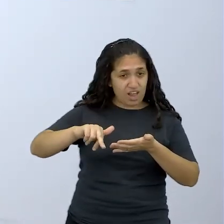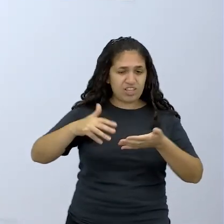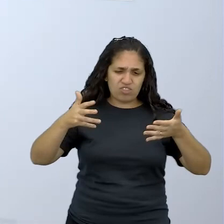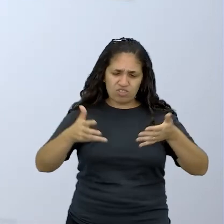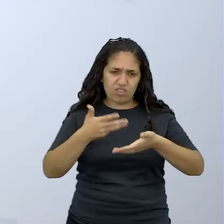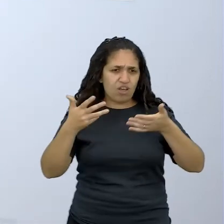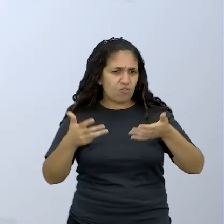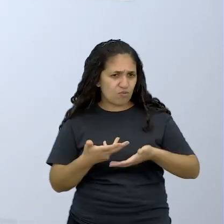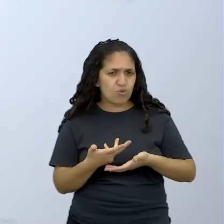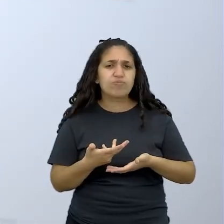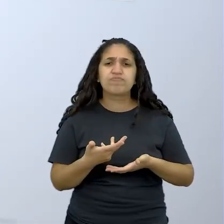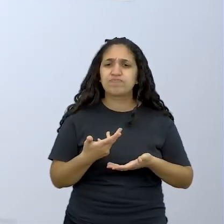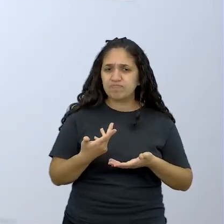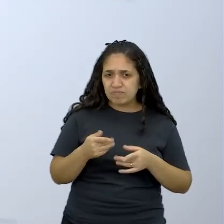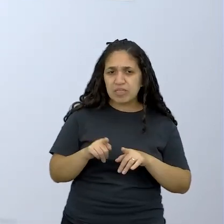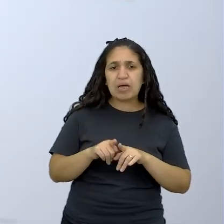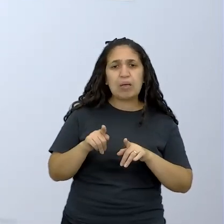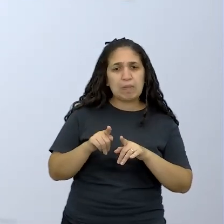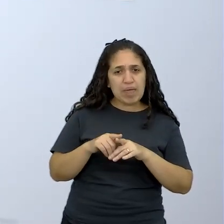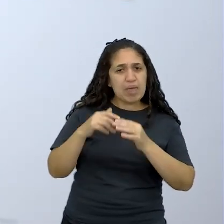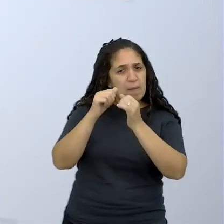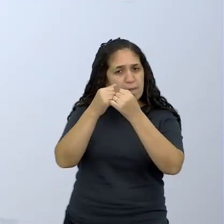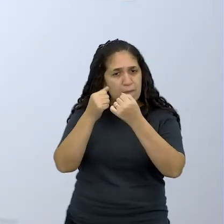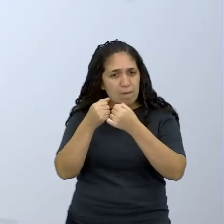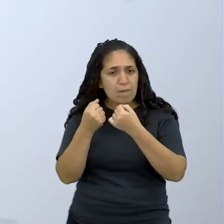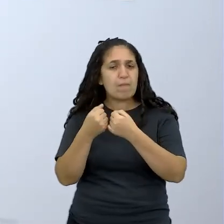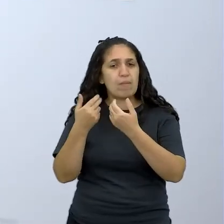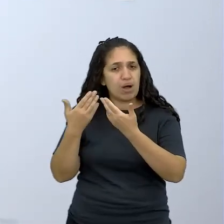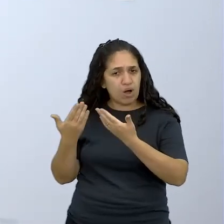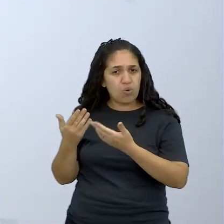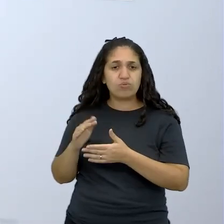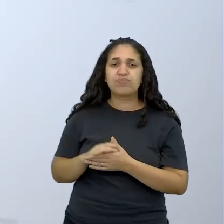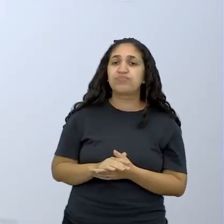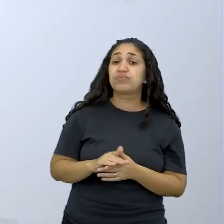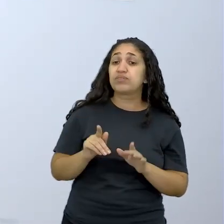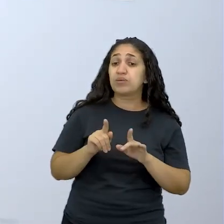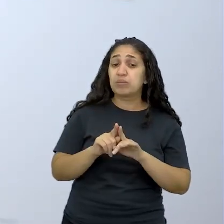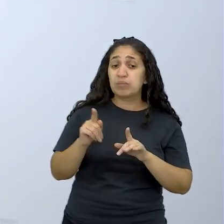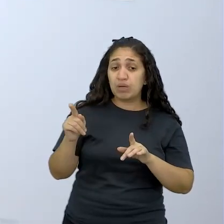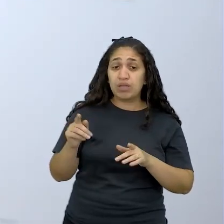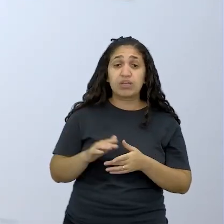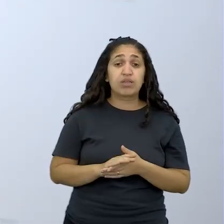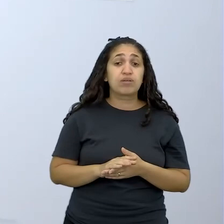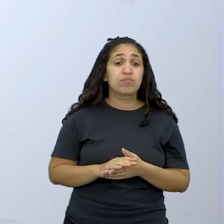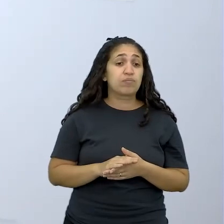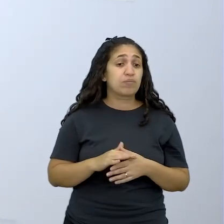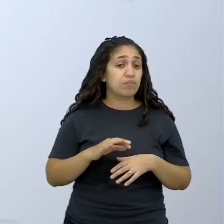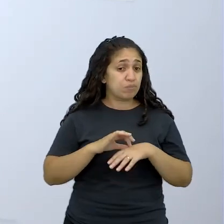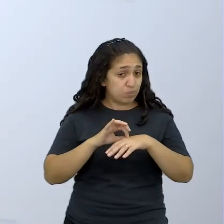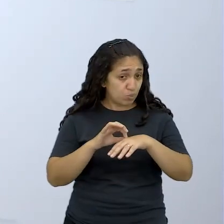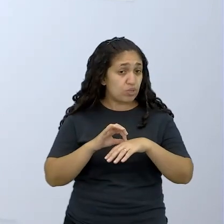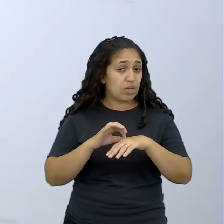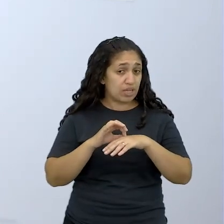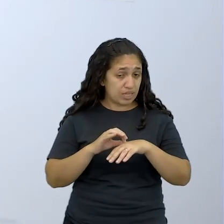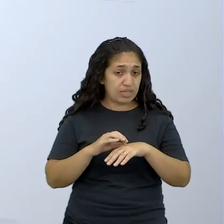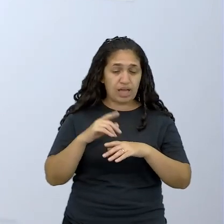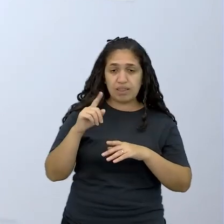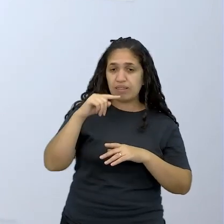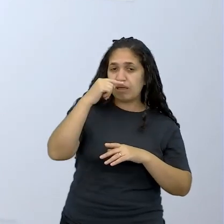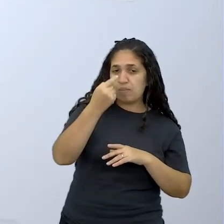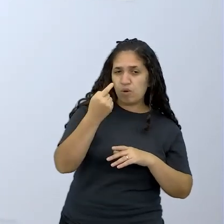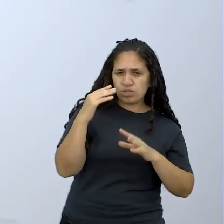legumes, a gente também tem a ingestão de carboidratos e também temos a ingestão de proteínas. E o mesmo ocorre no